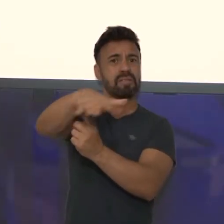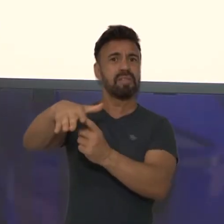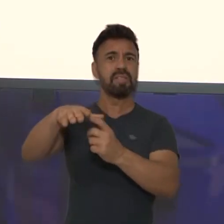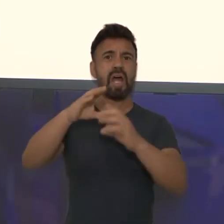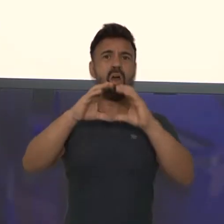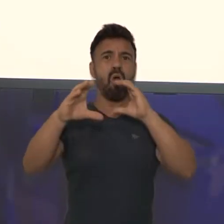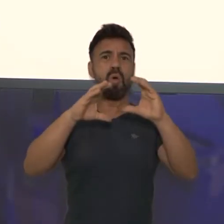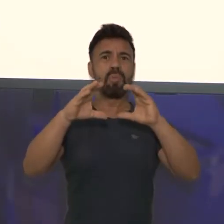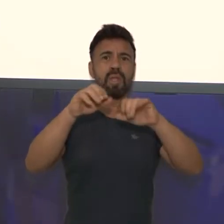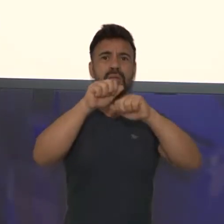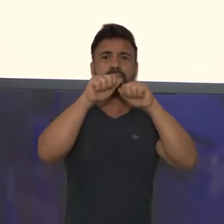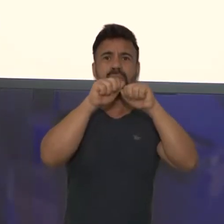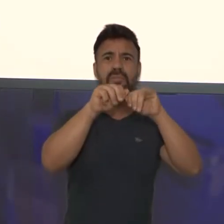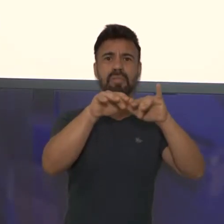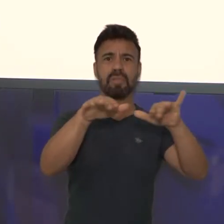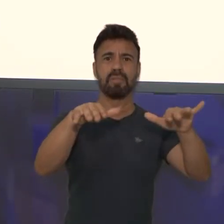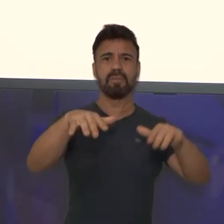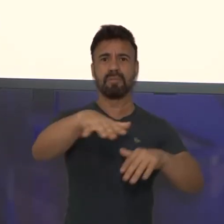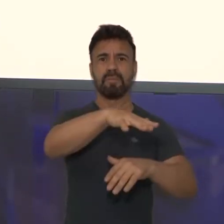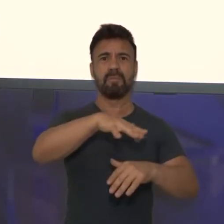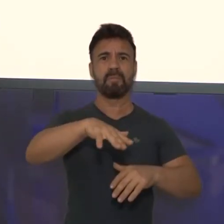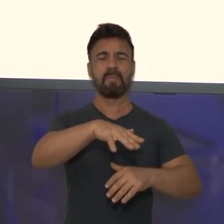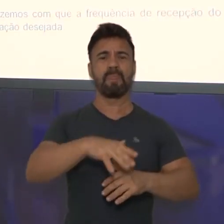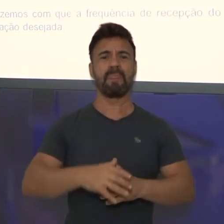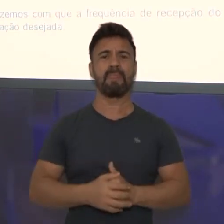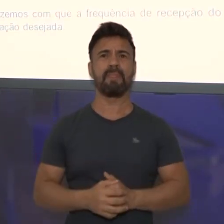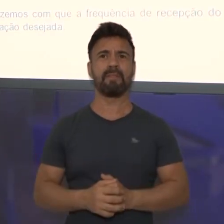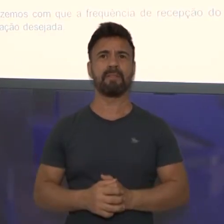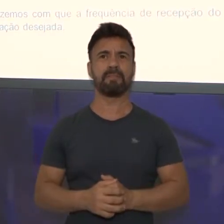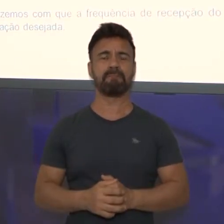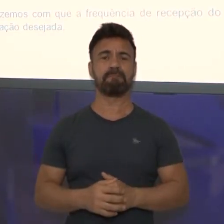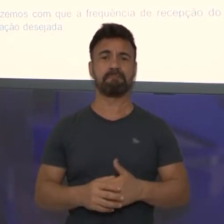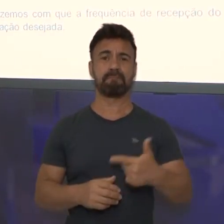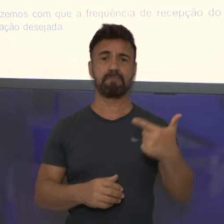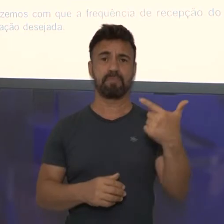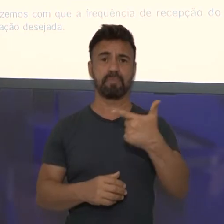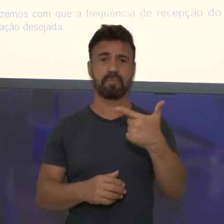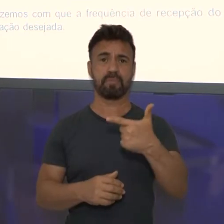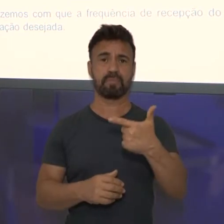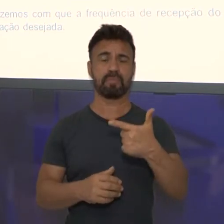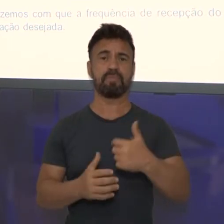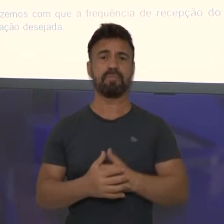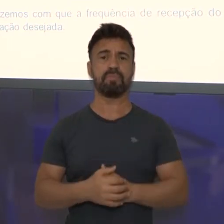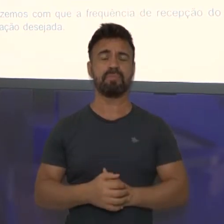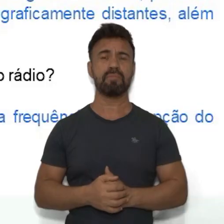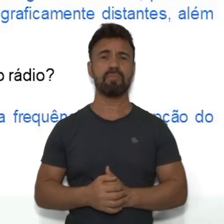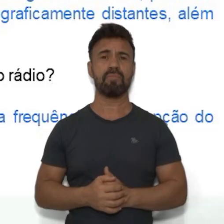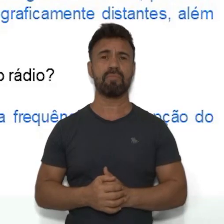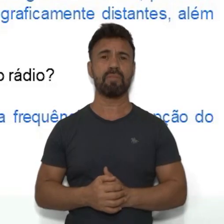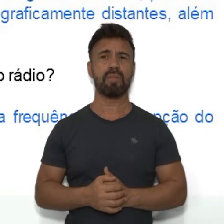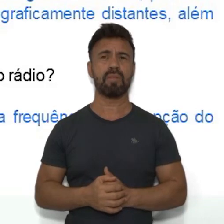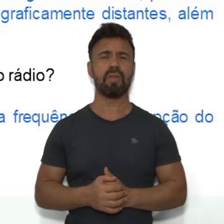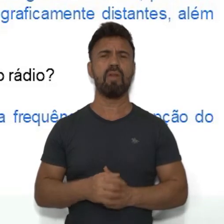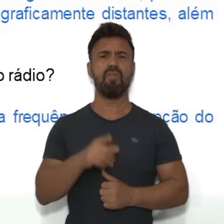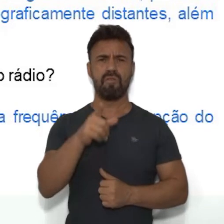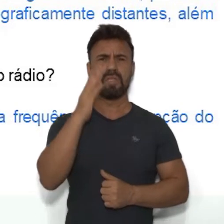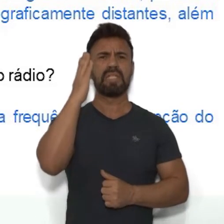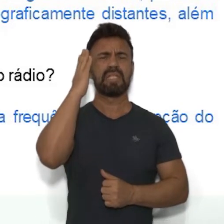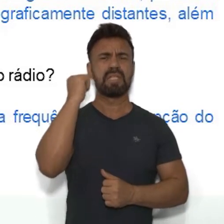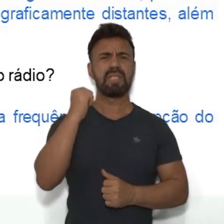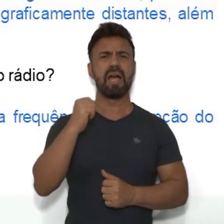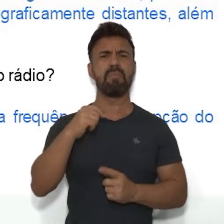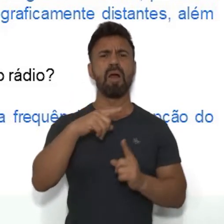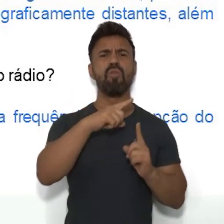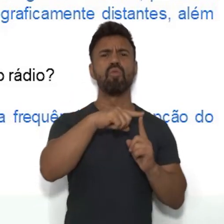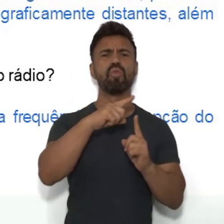sinal naquela região, tá? A segunda questão diz o seguinte: você sabe que tipo